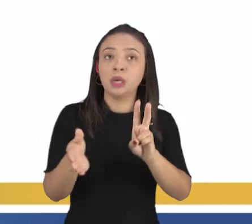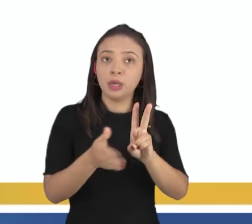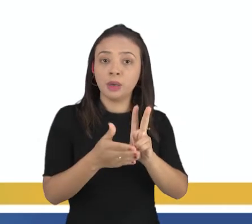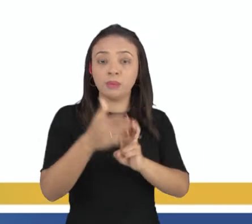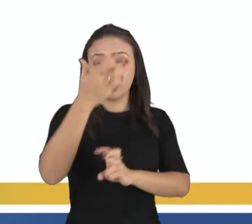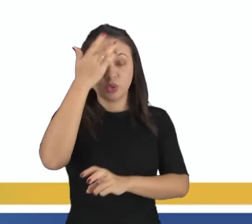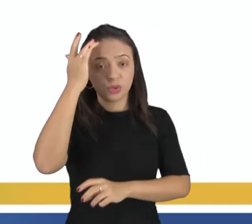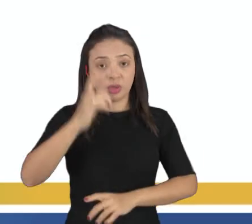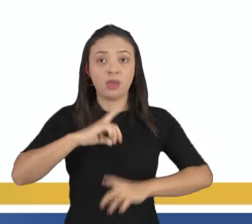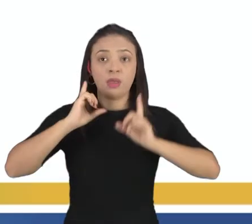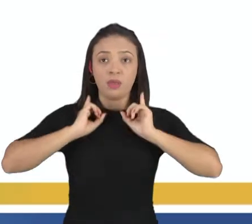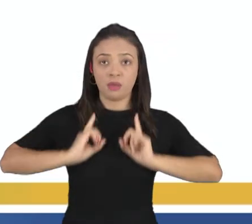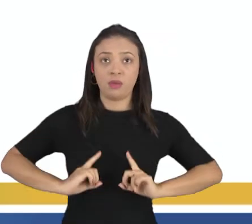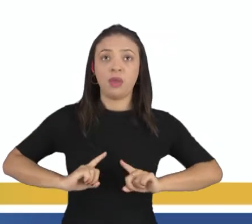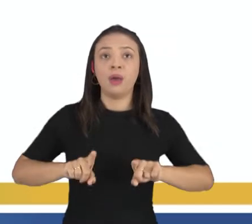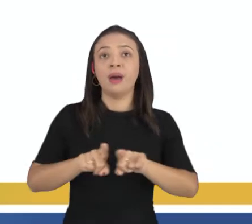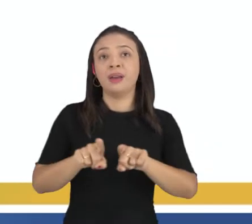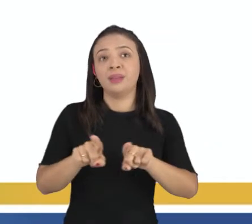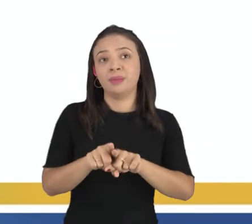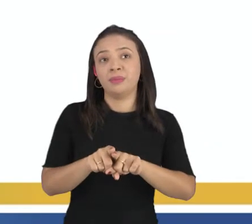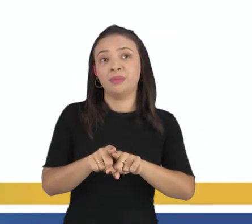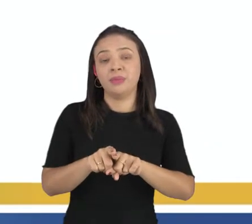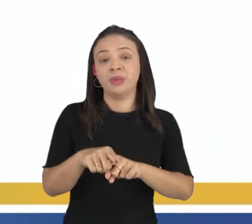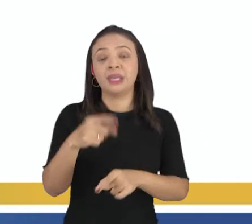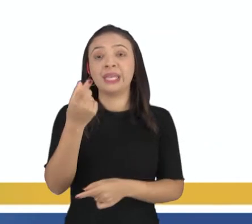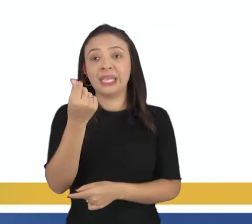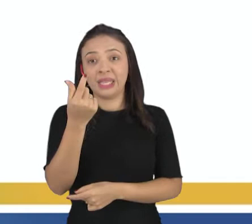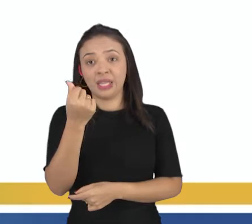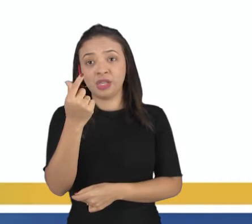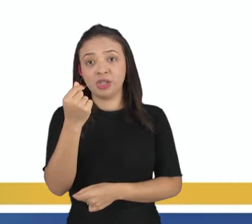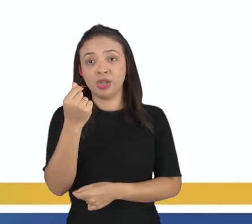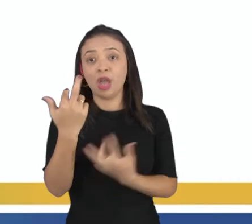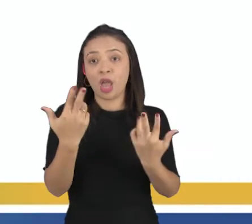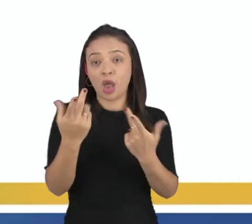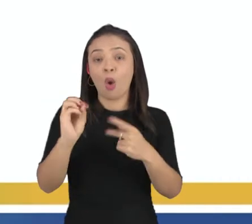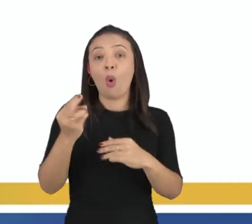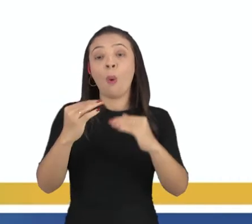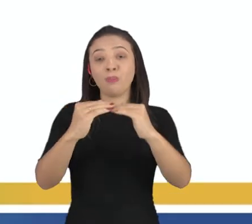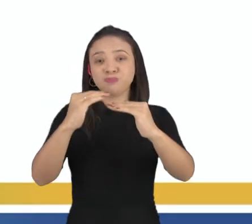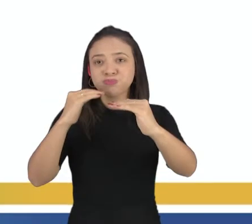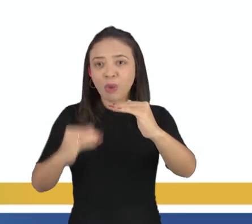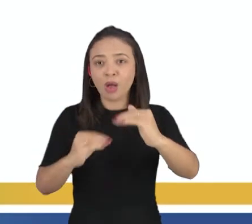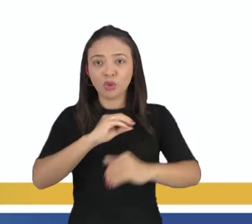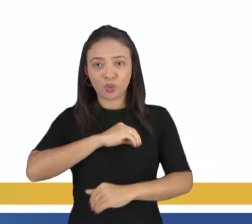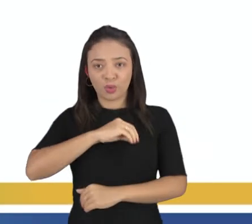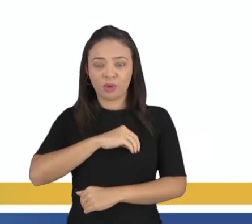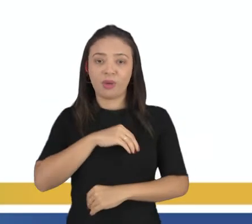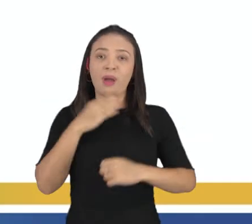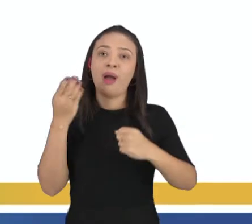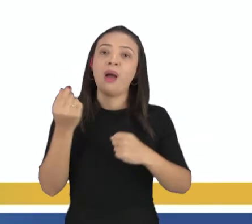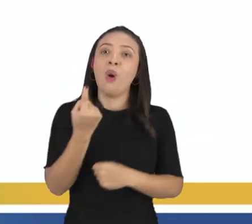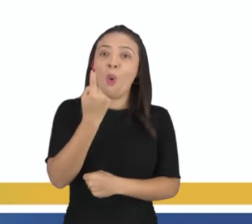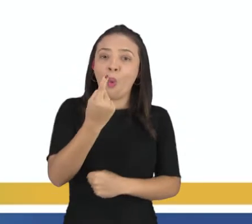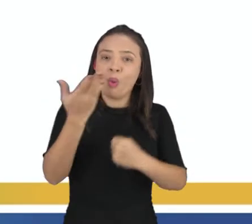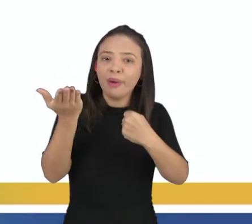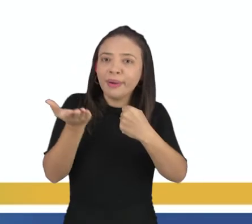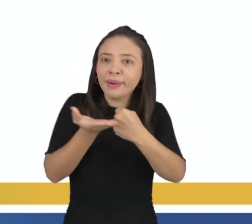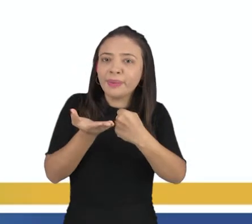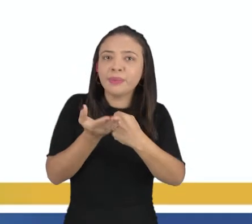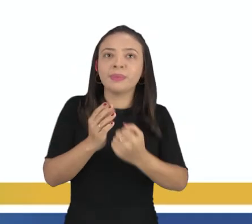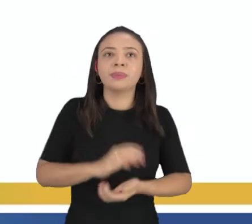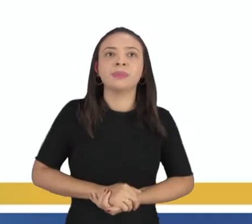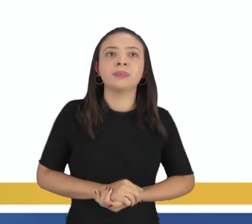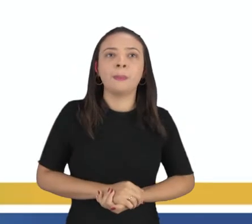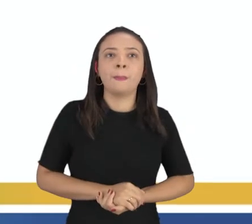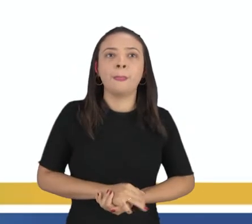estudantes oriundos de família com renda igual ou inferior a um salário mínimo e meio per capita e dos